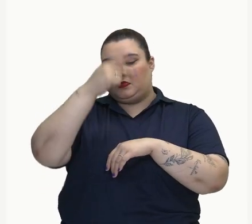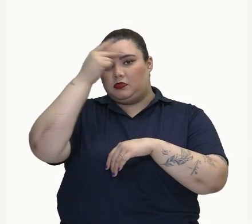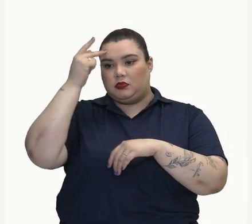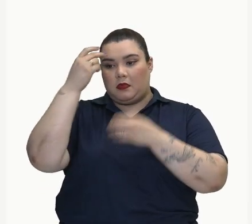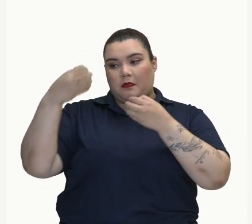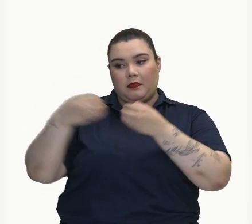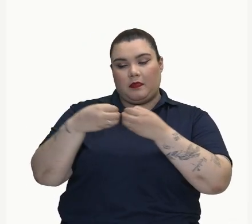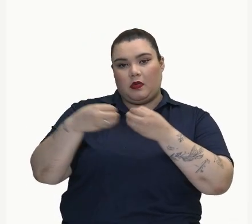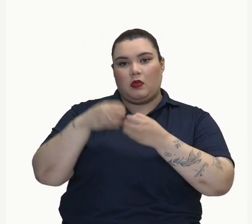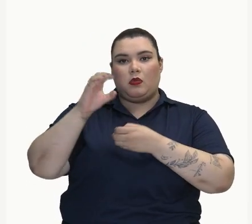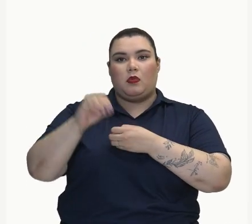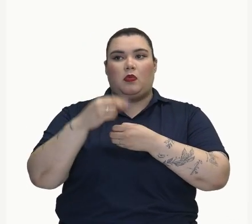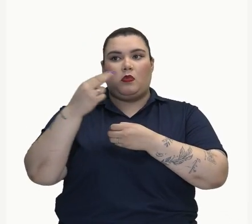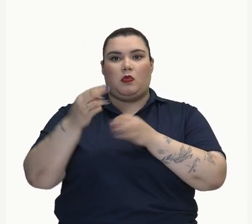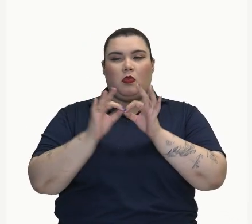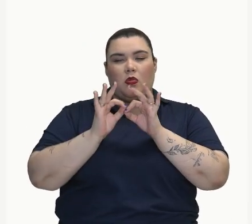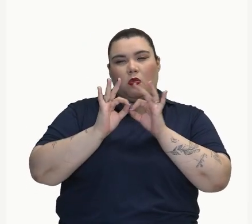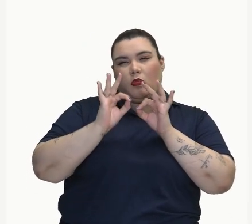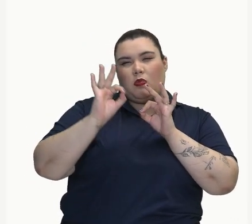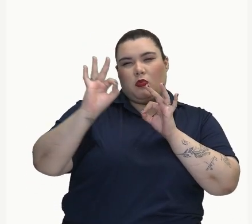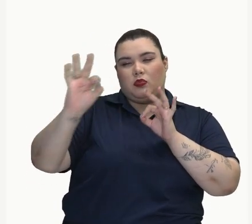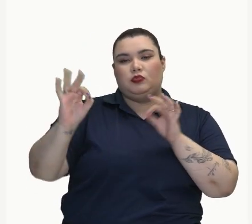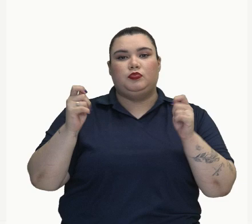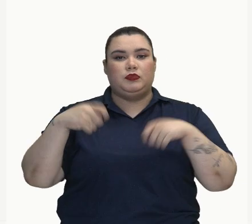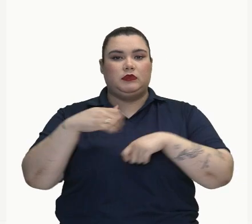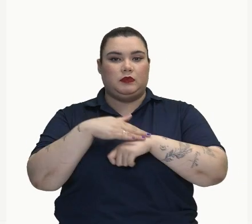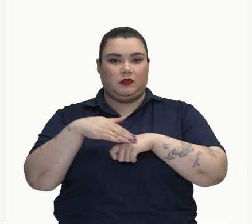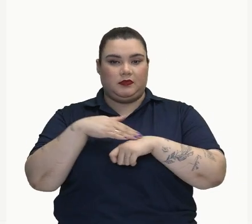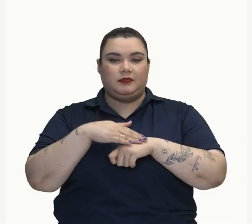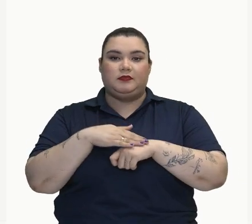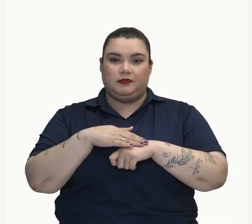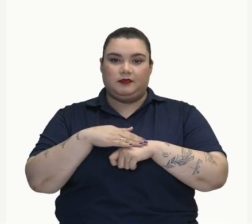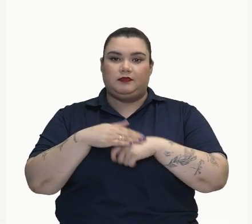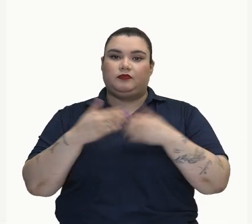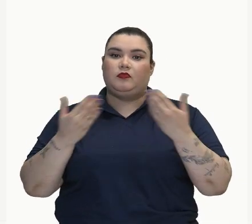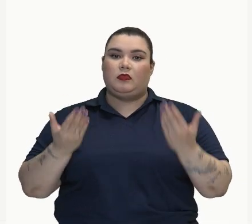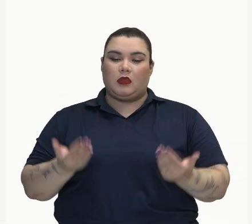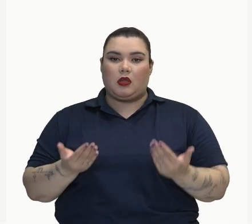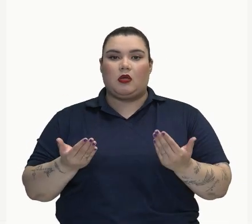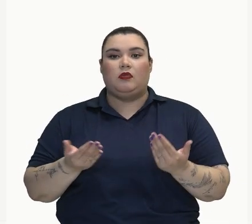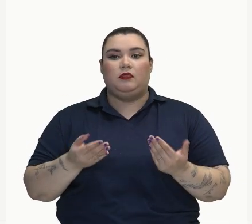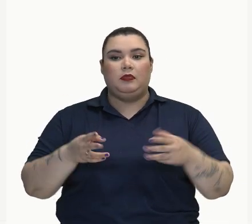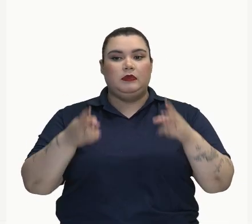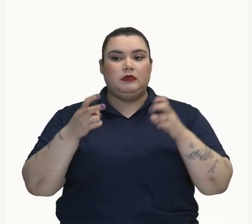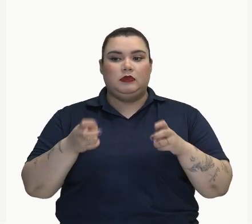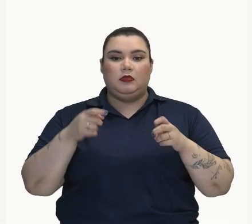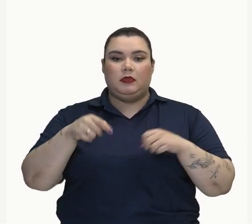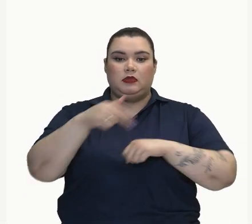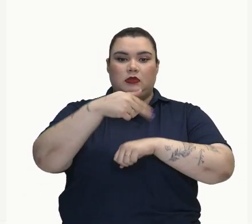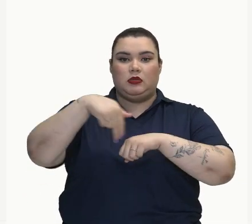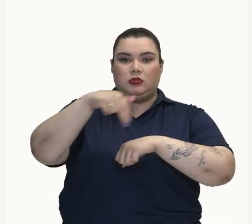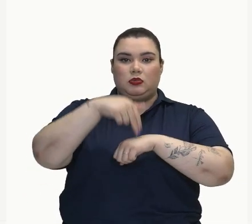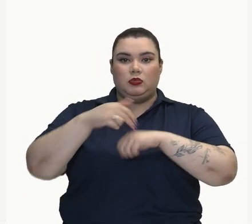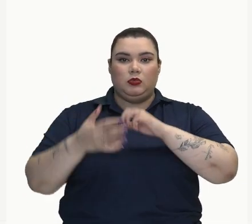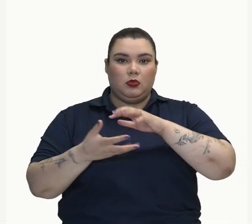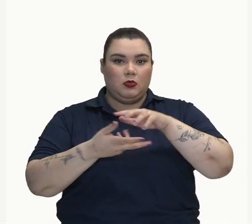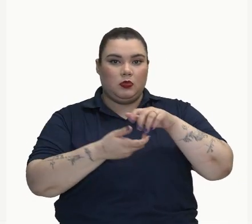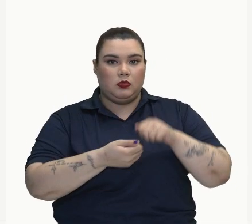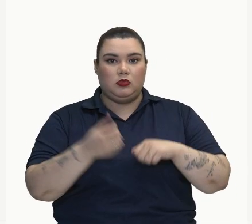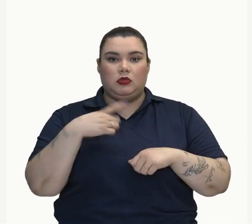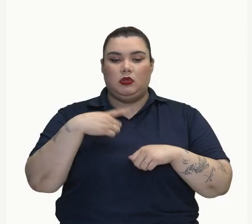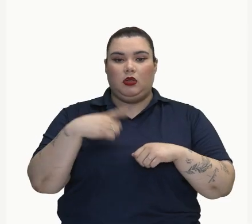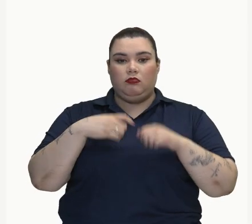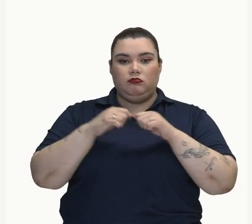perto, mas também podem estar muito longe de nós. E isso faz com que as nações do mundo inteiro